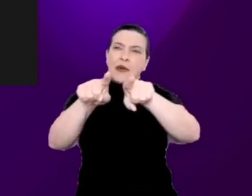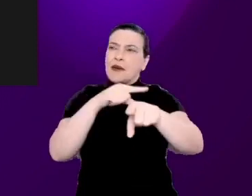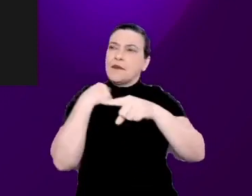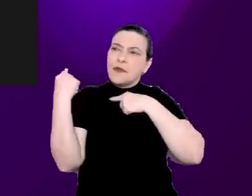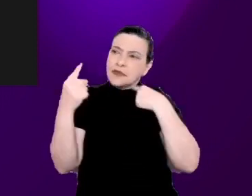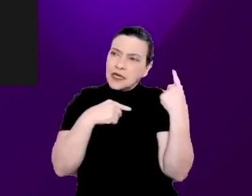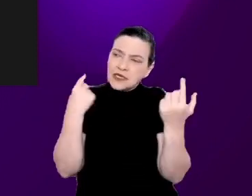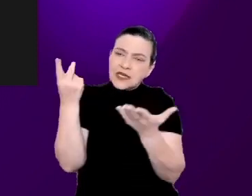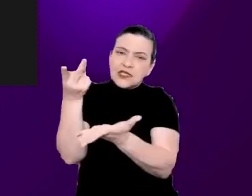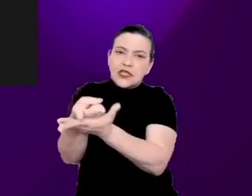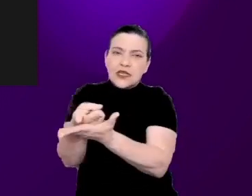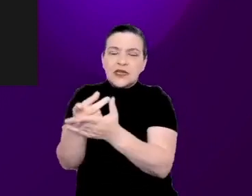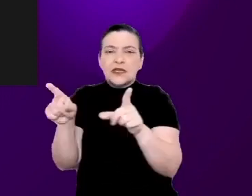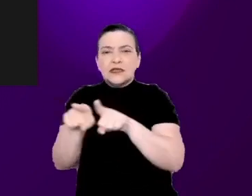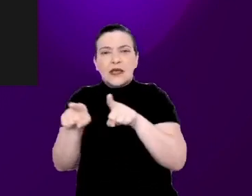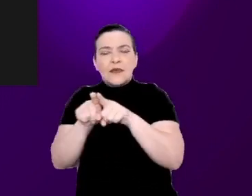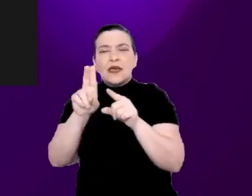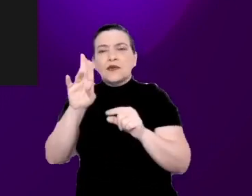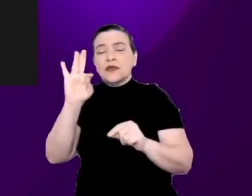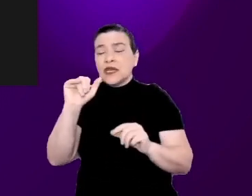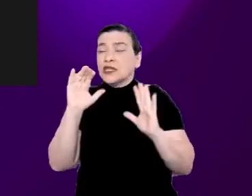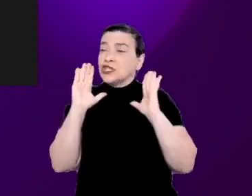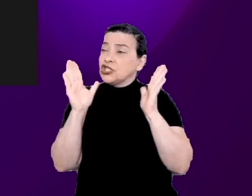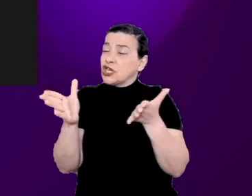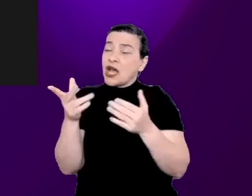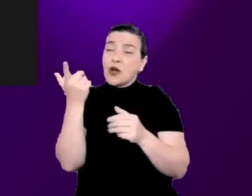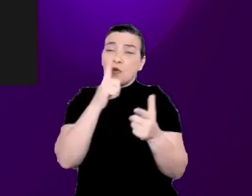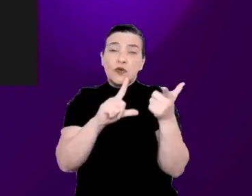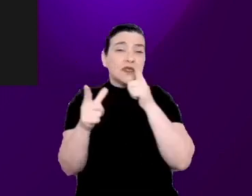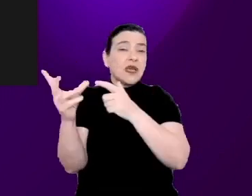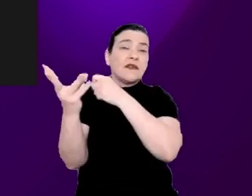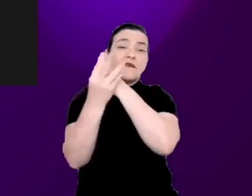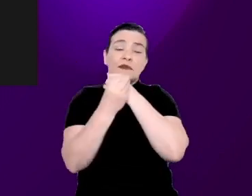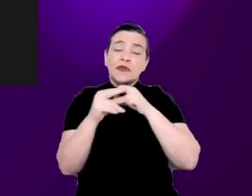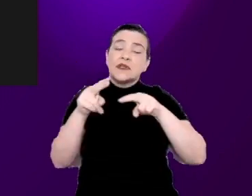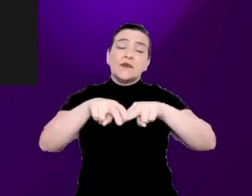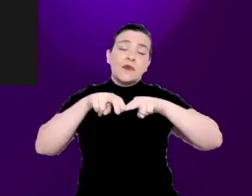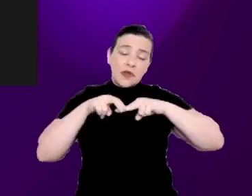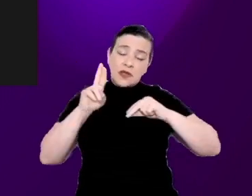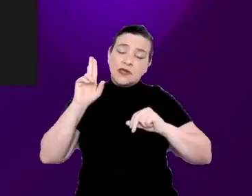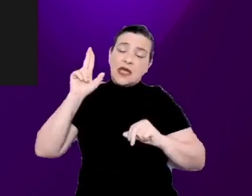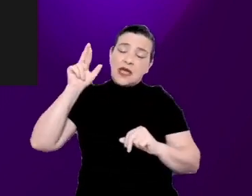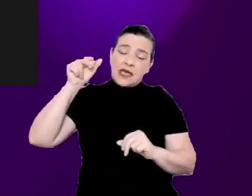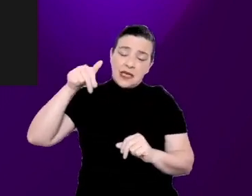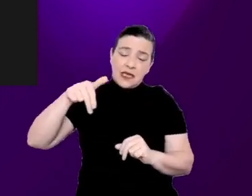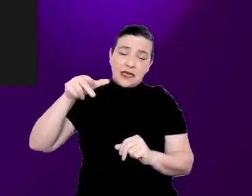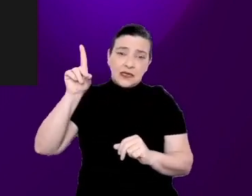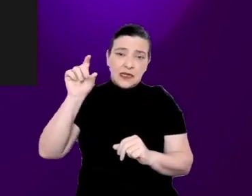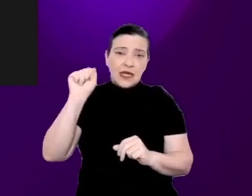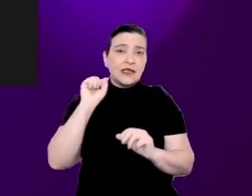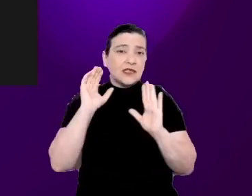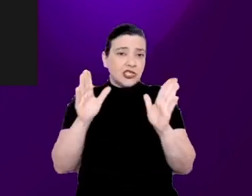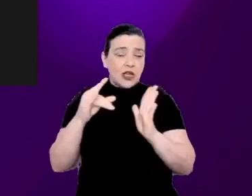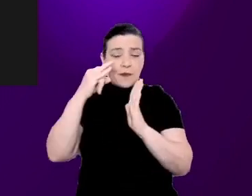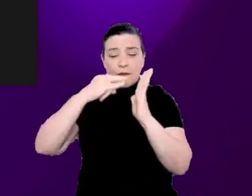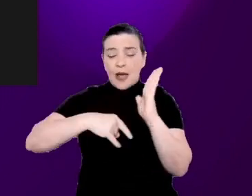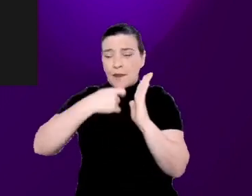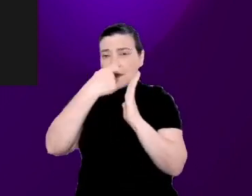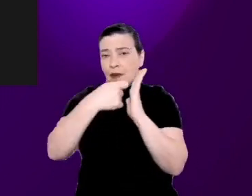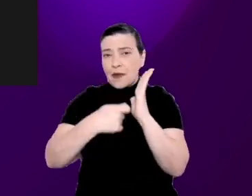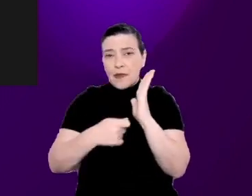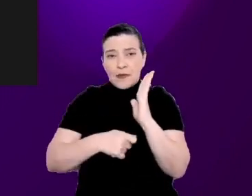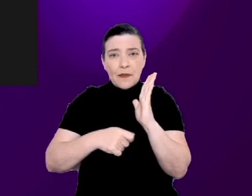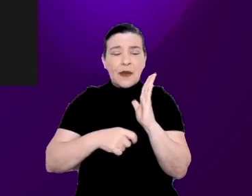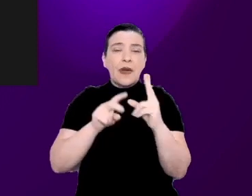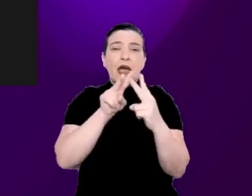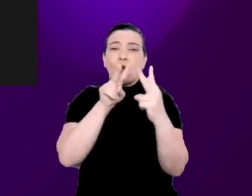internação, pacientes em UTI. Tudo isso vinha estruturado através de formulários que eram preenchidos online por todos os hospitais, postos